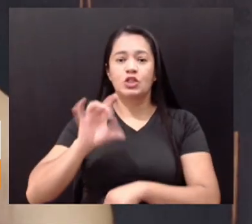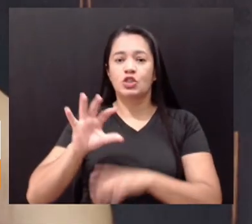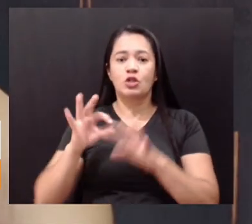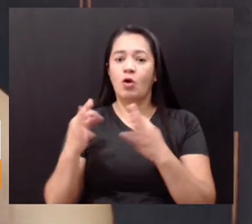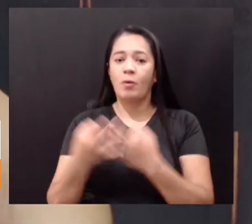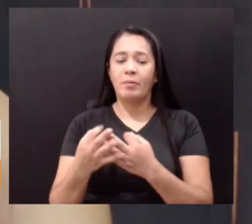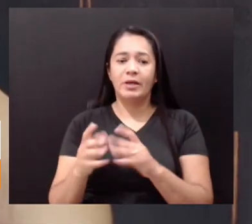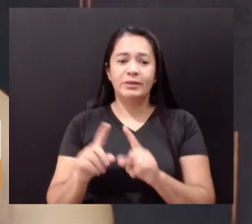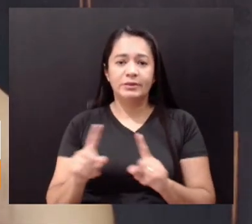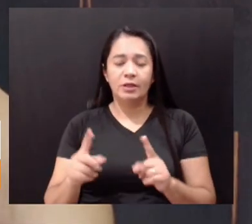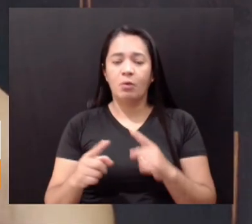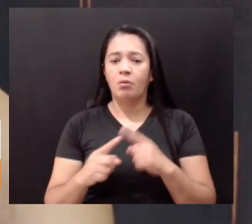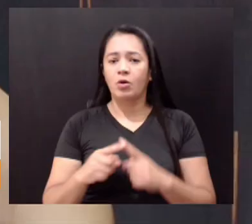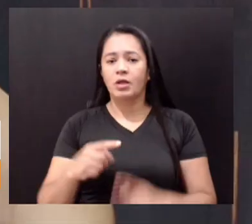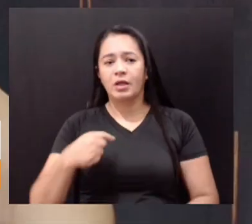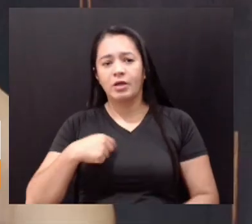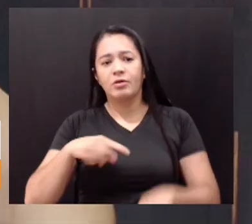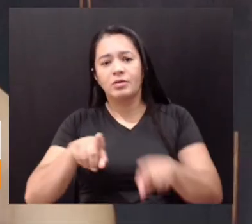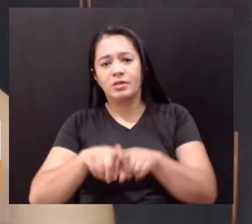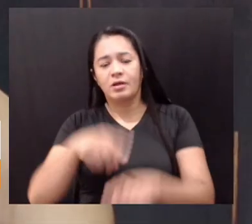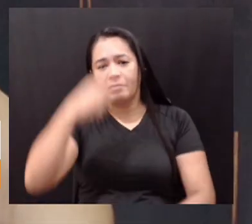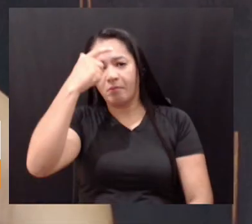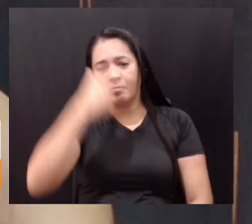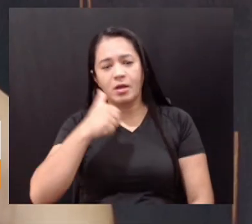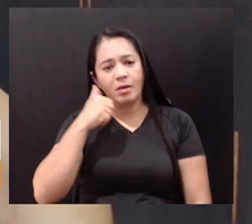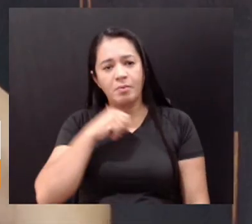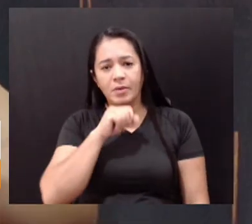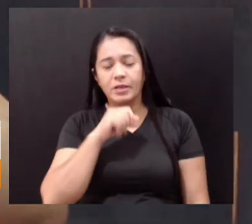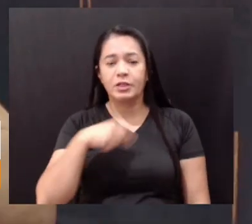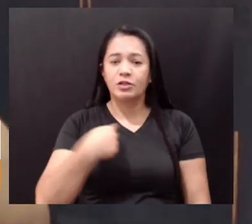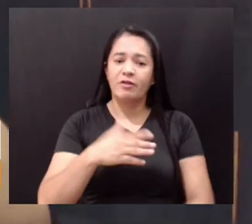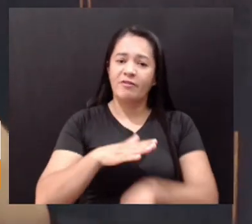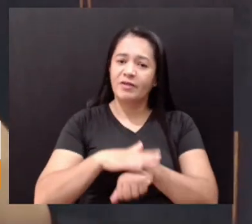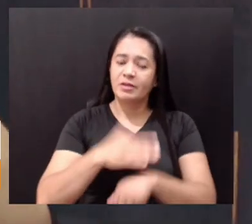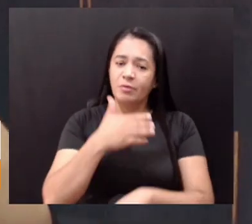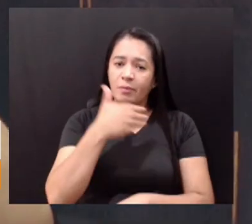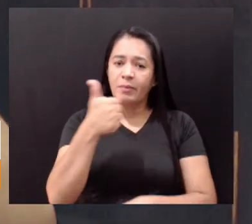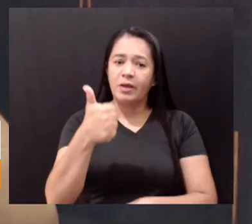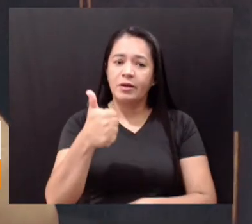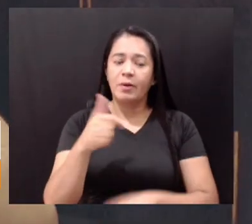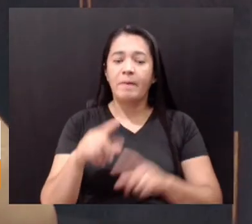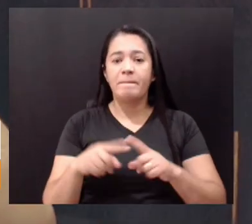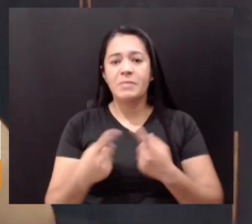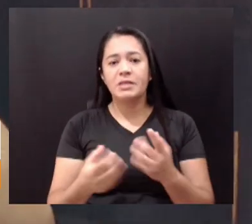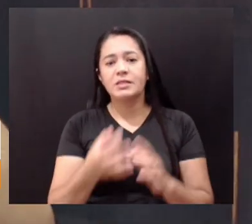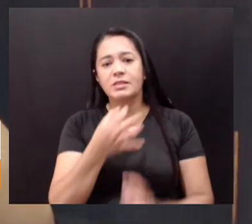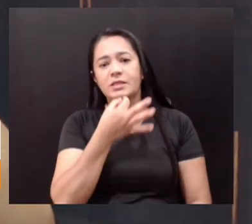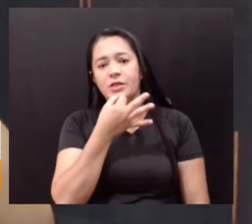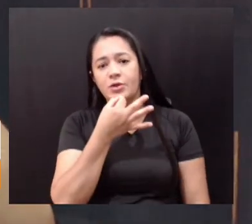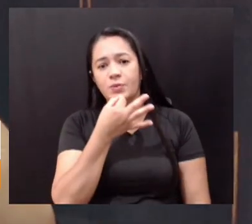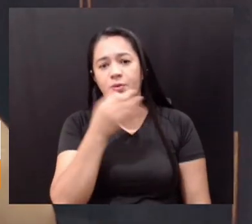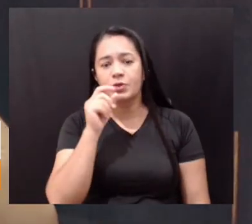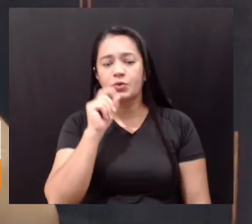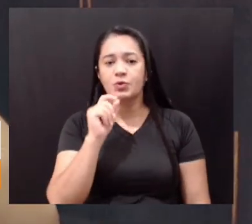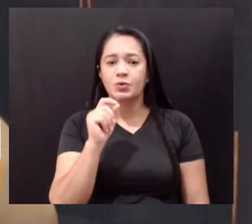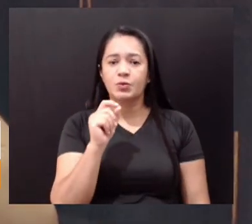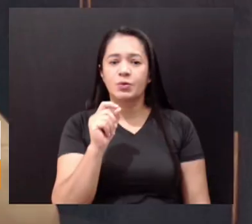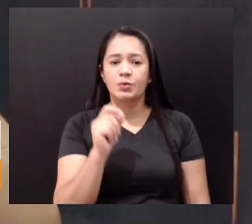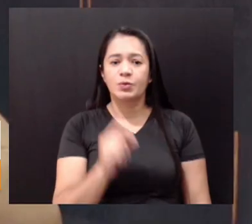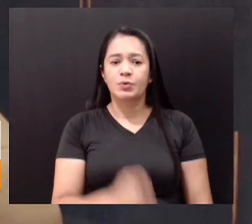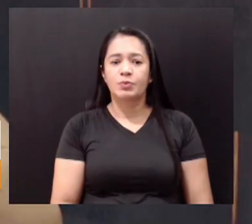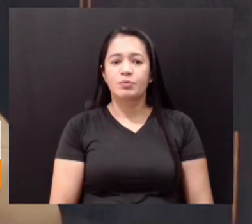mãe, a gente sempre faz o melhor que a gente pode, né, mas eu acho que muitas vezes, existe